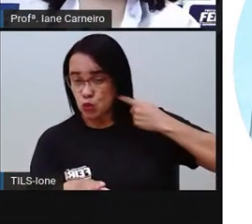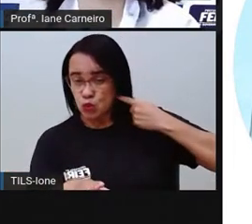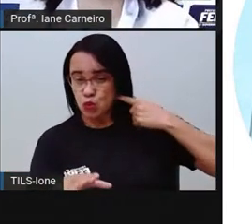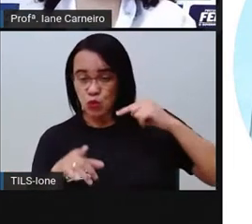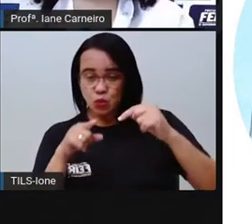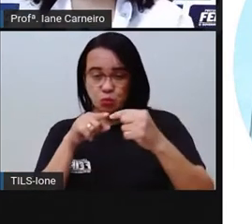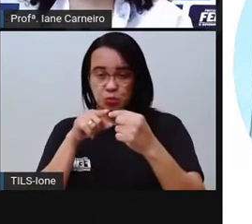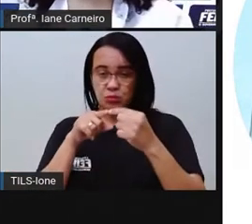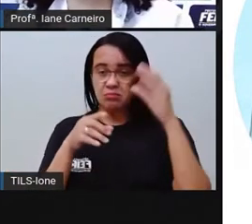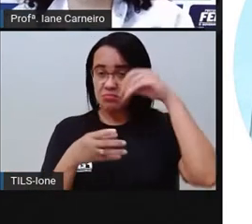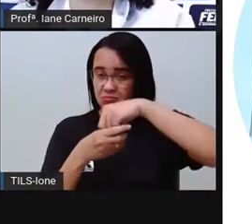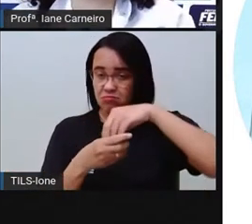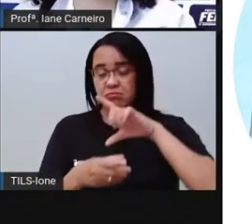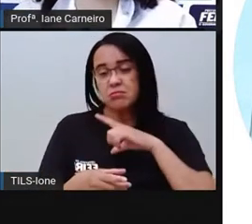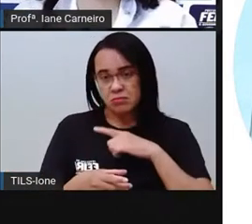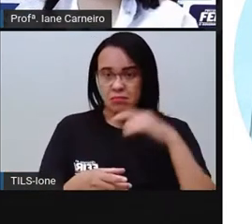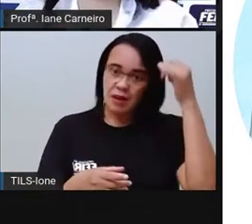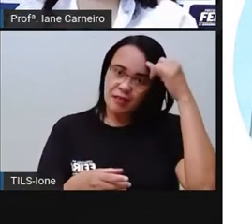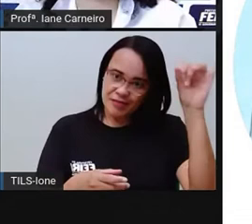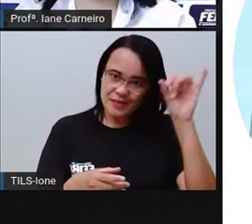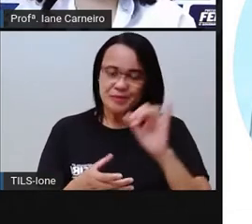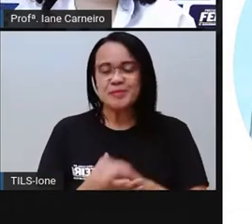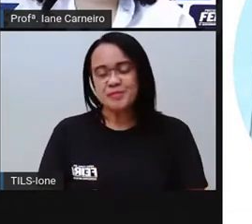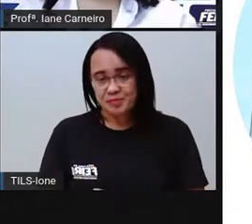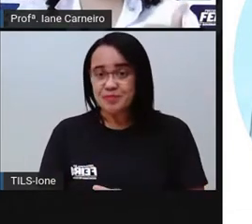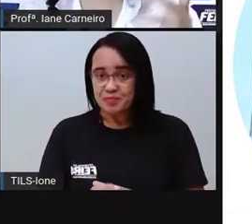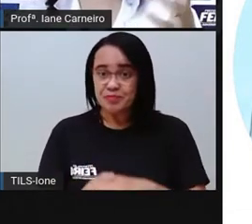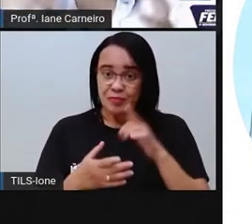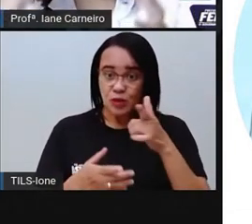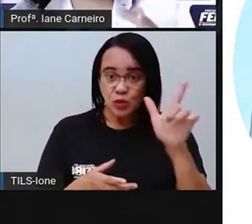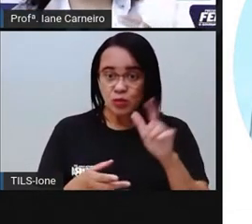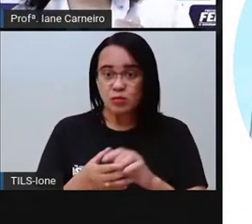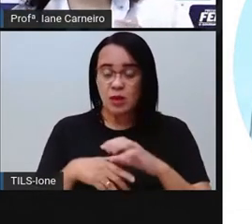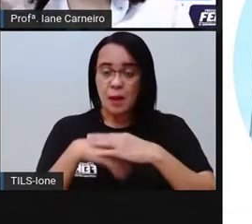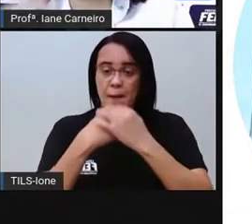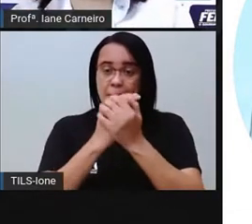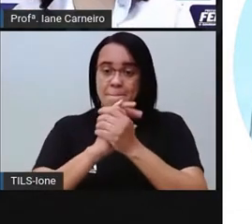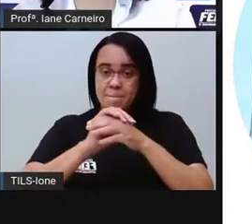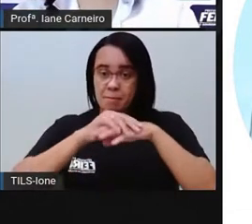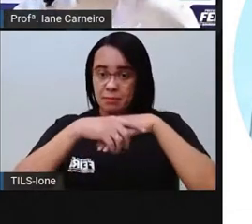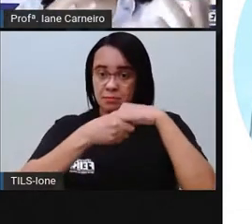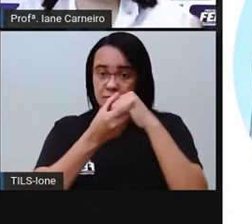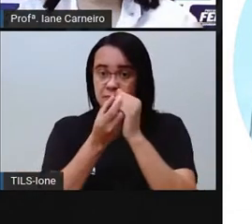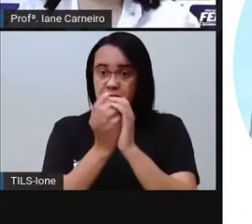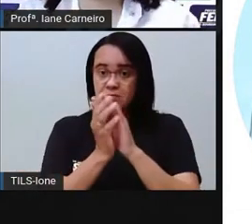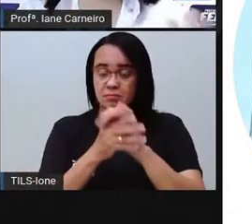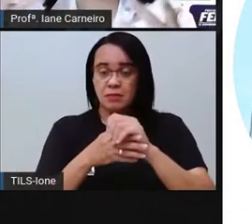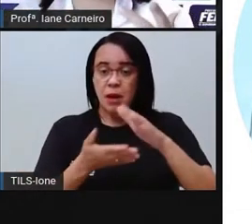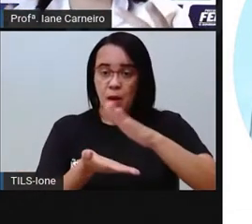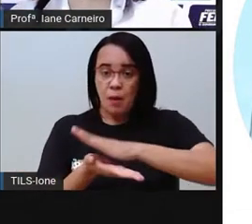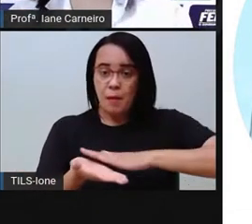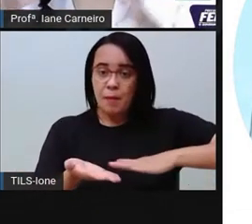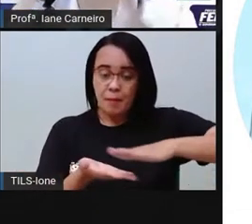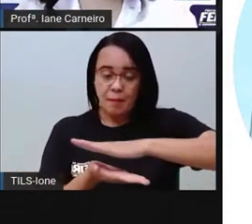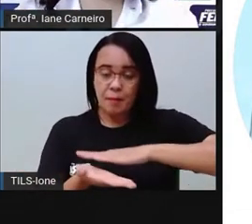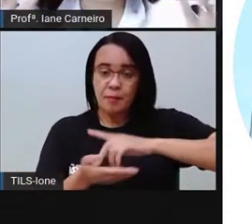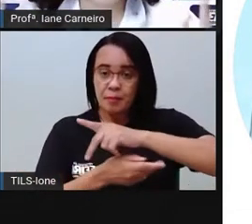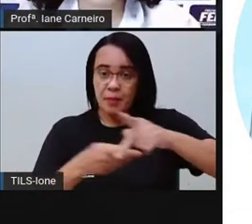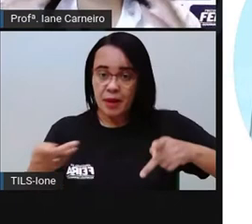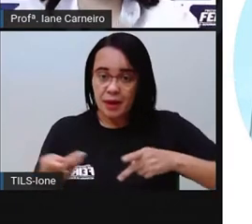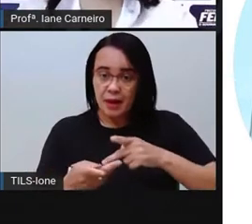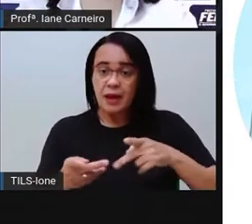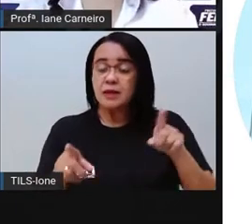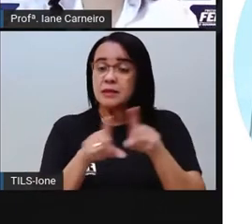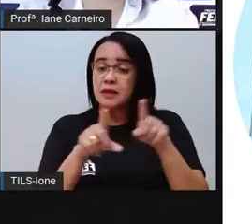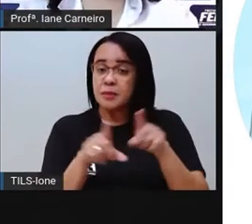nossa unha, combinado? Outra coisa que a gente tem que lavar, não é só lavar a mão, né? Não é só lavar o prato, o talher, lavar as